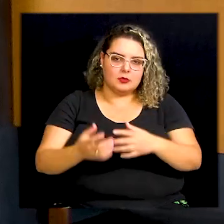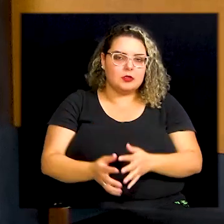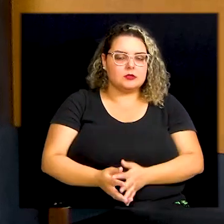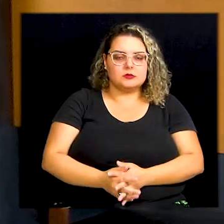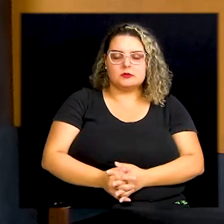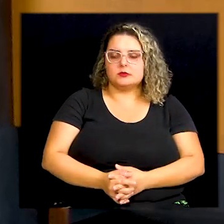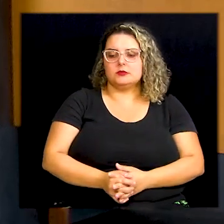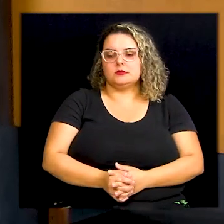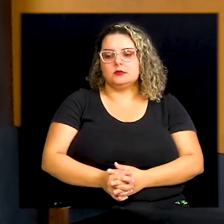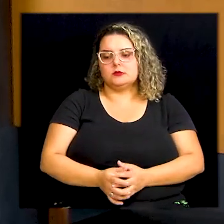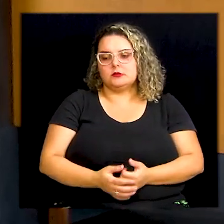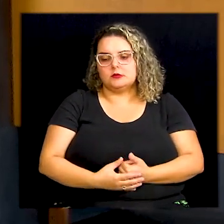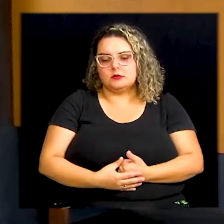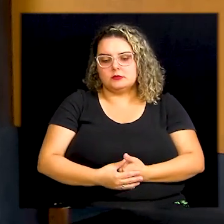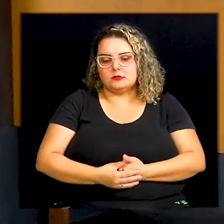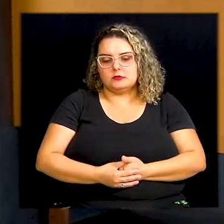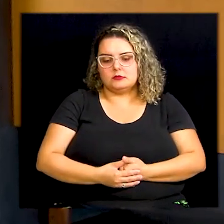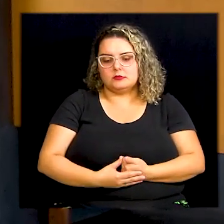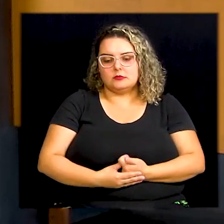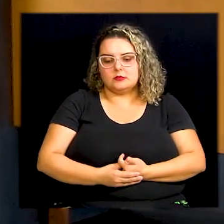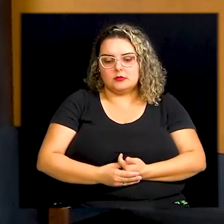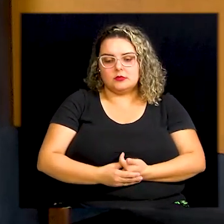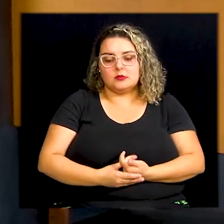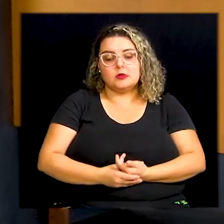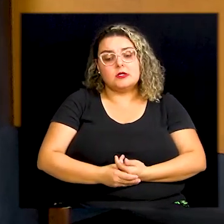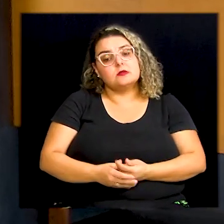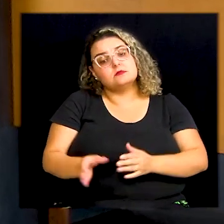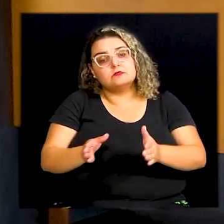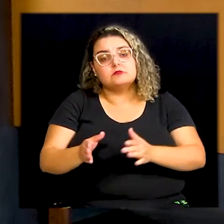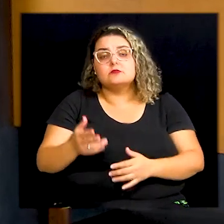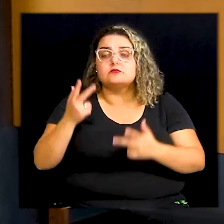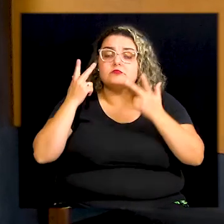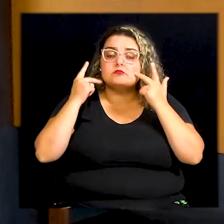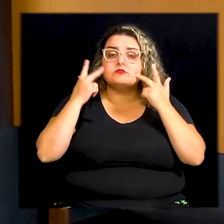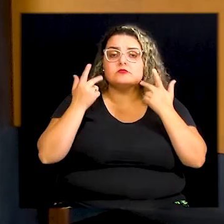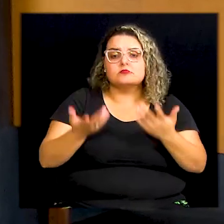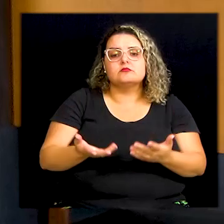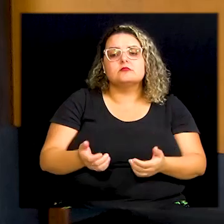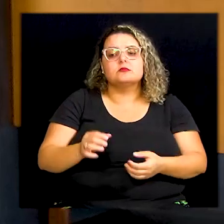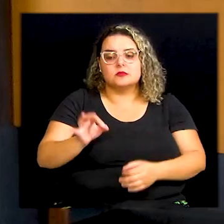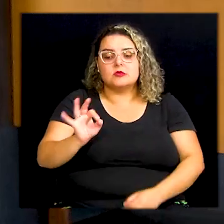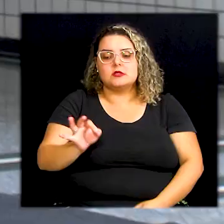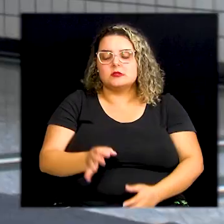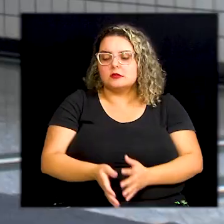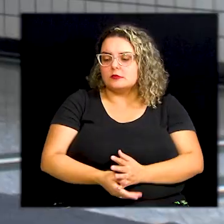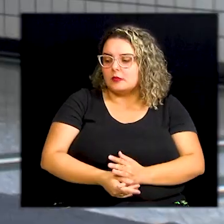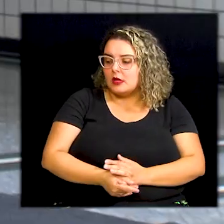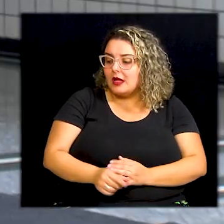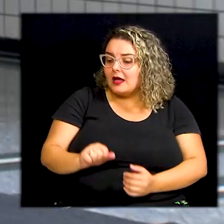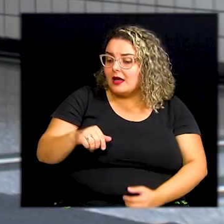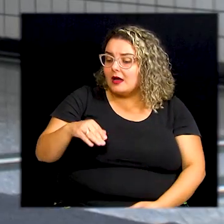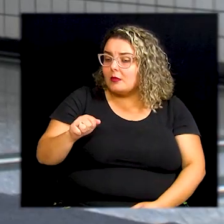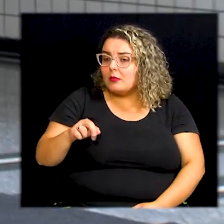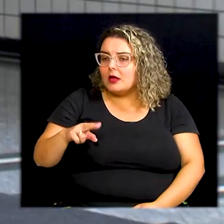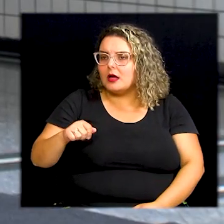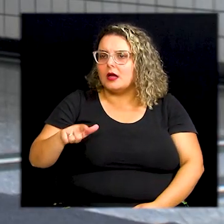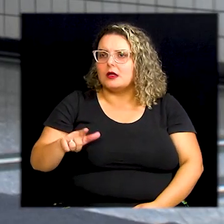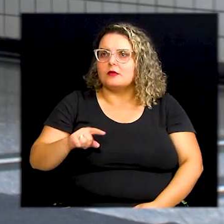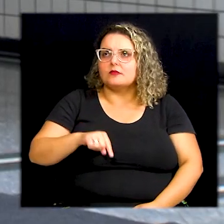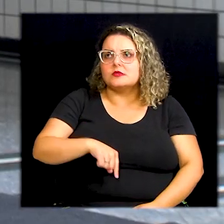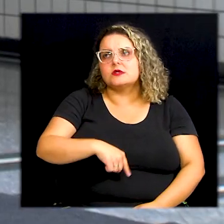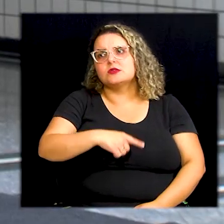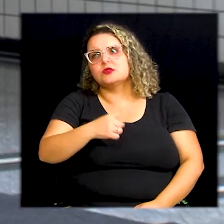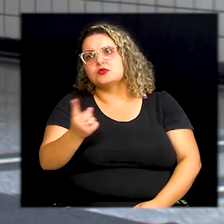capacidade, e aí essa parte aí foi mais tranquilo de se acertar. O Amaral, e você sobe para